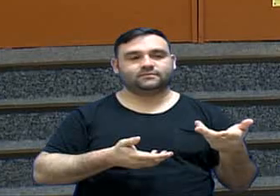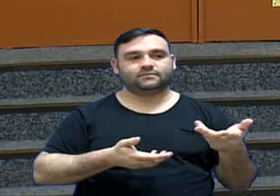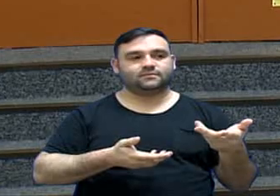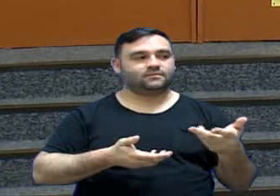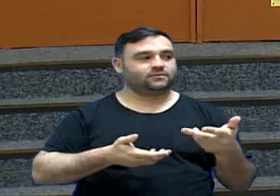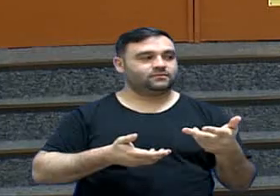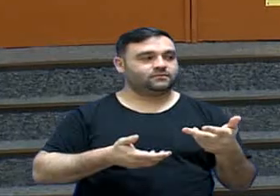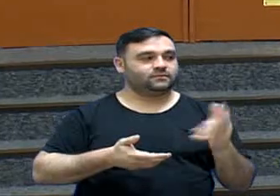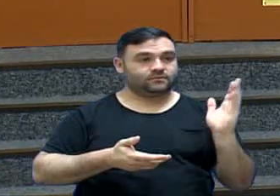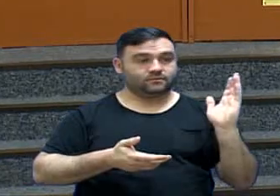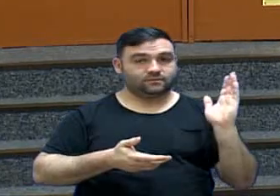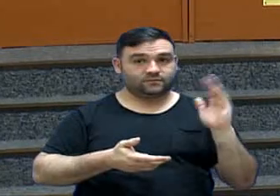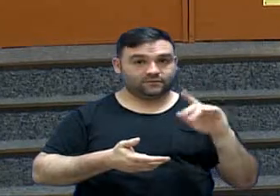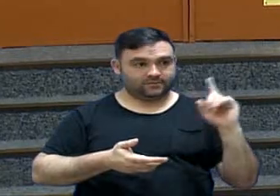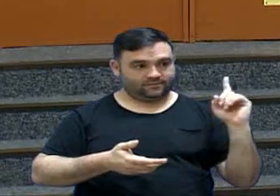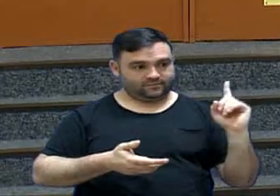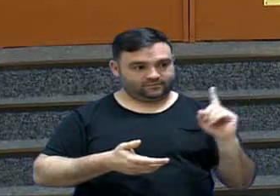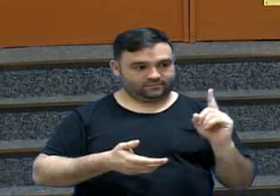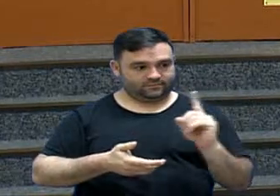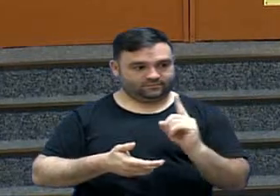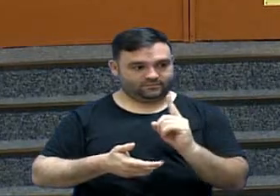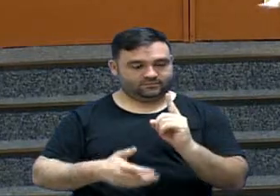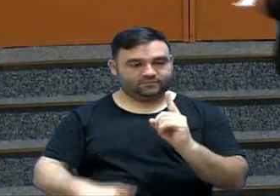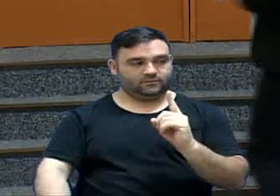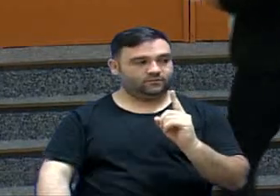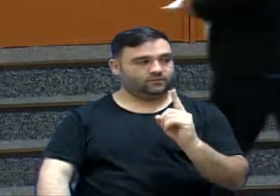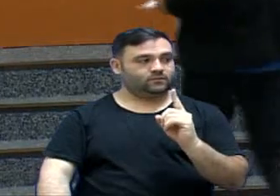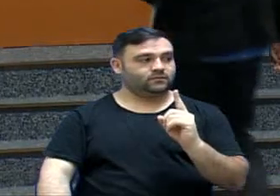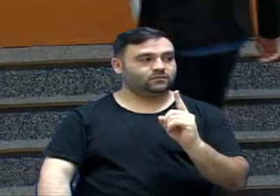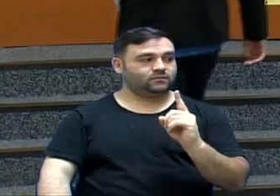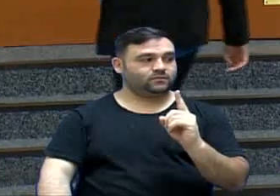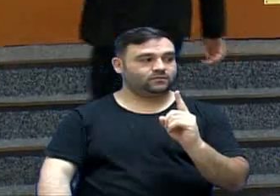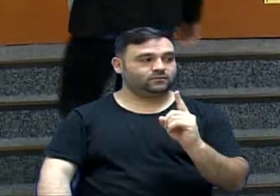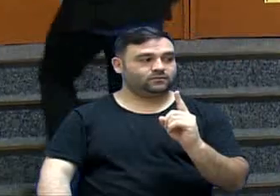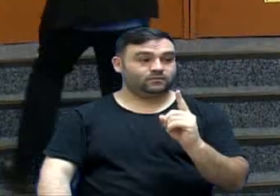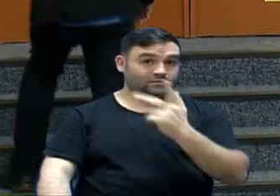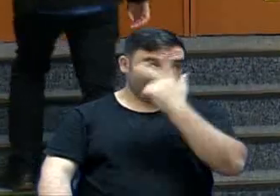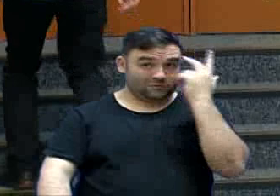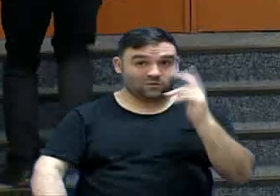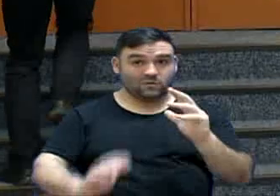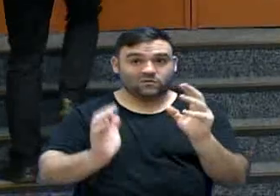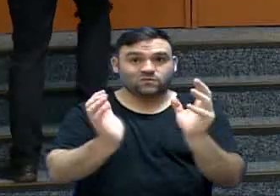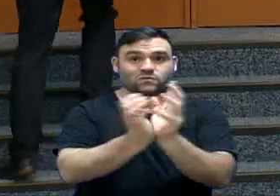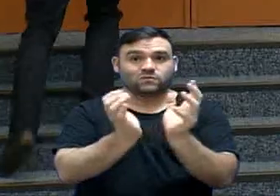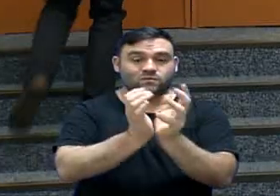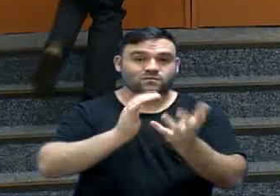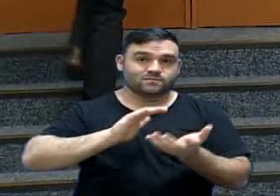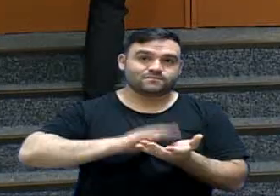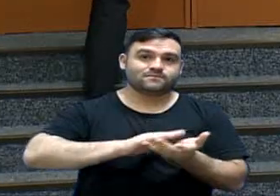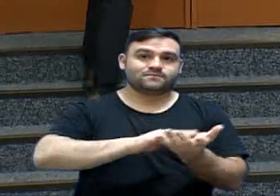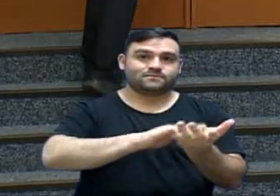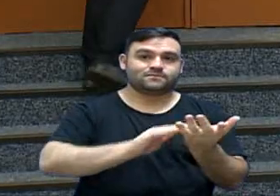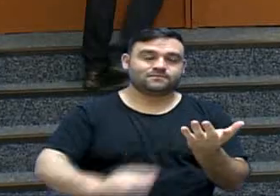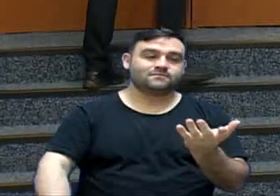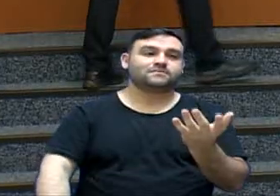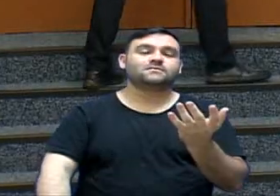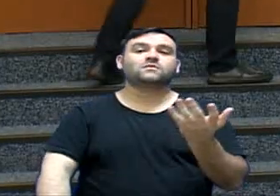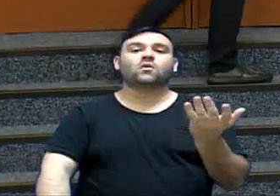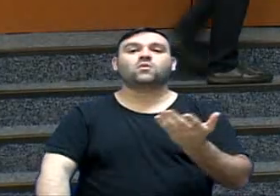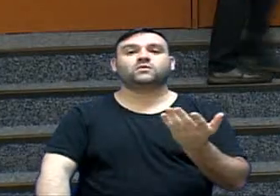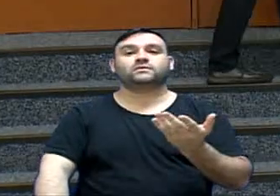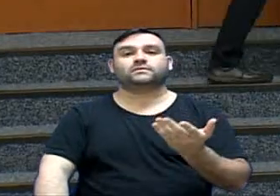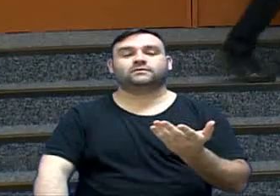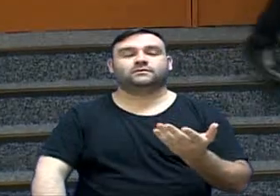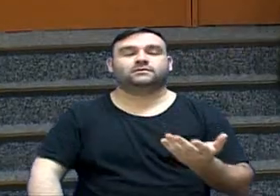para que venha e entre aqui no plenário os homenageados do dia de